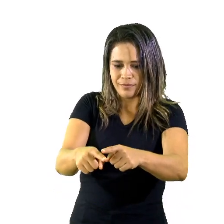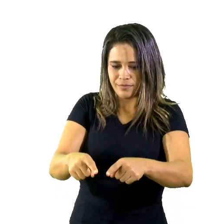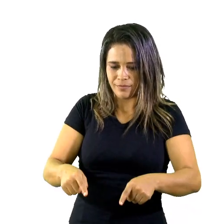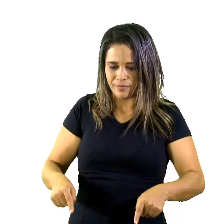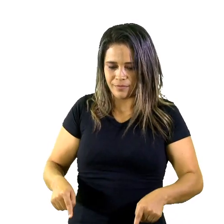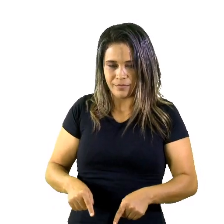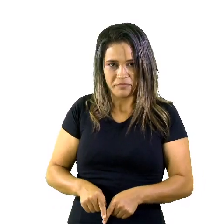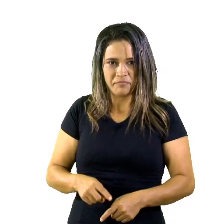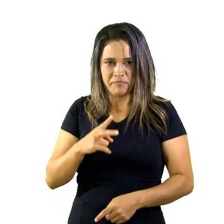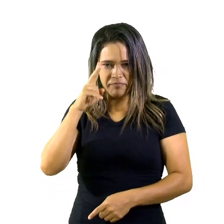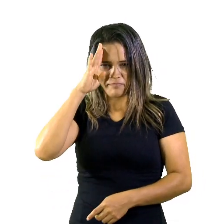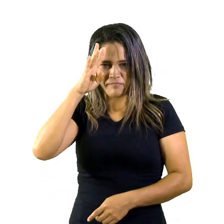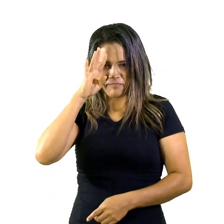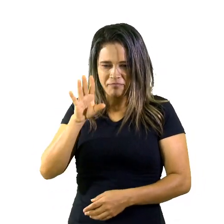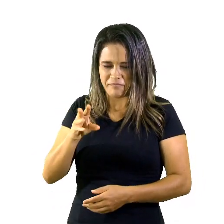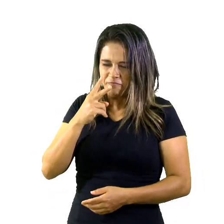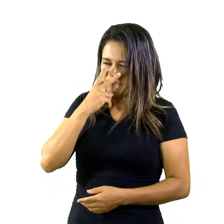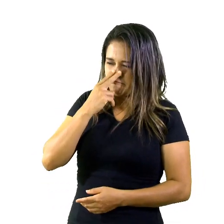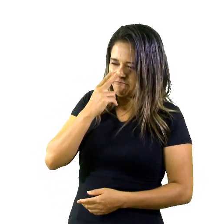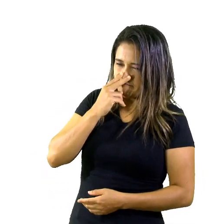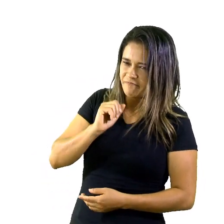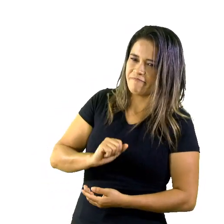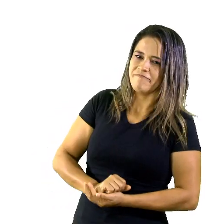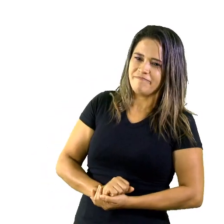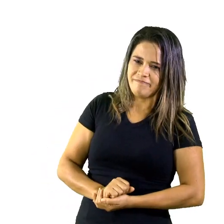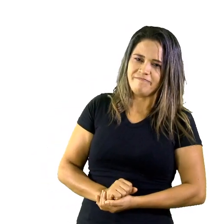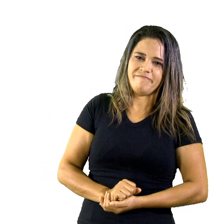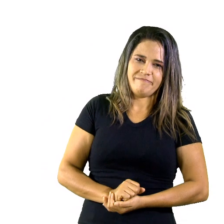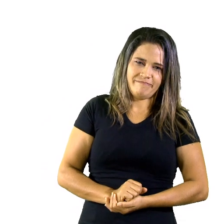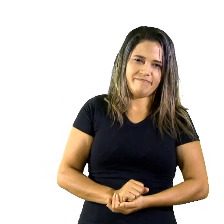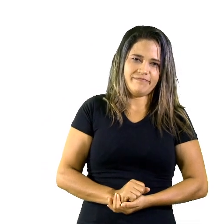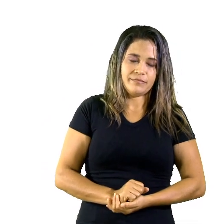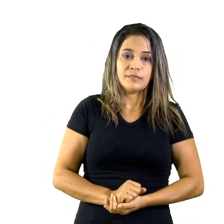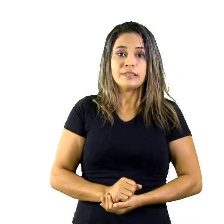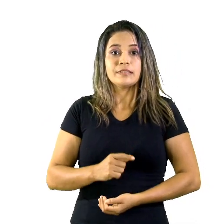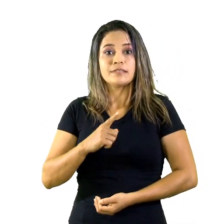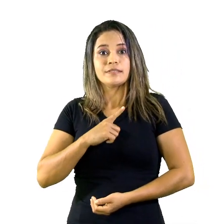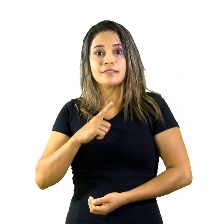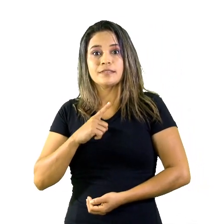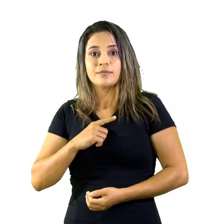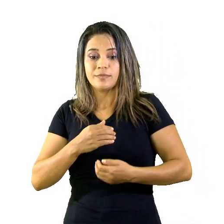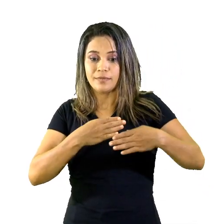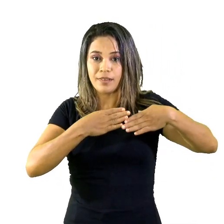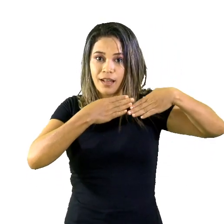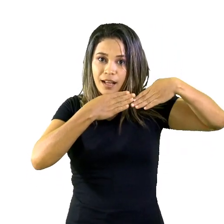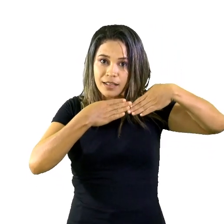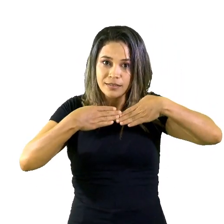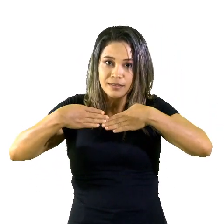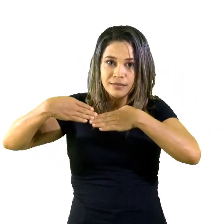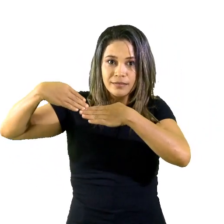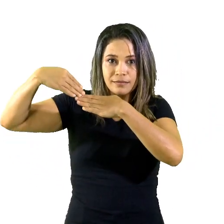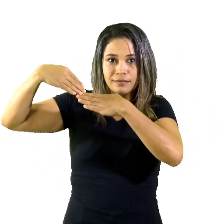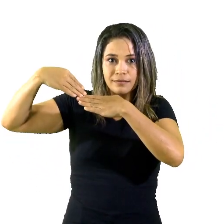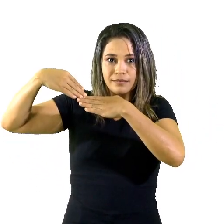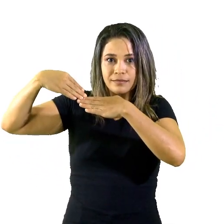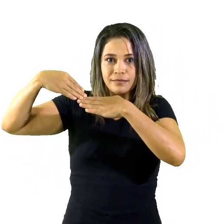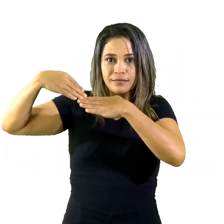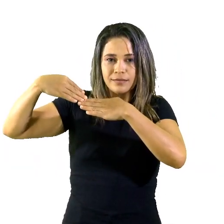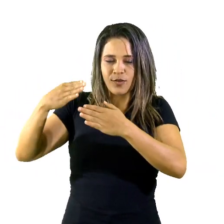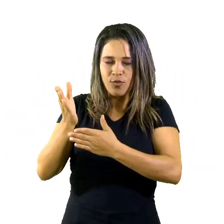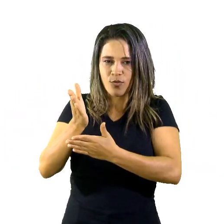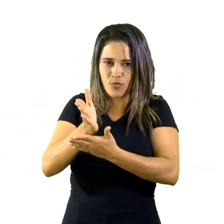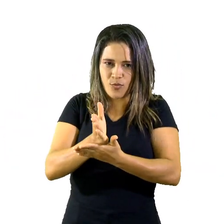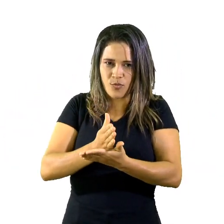de uma pizza lembra um triângulo. Uma fatia de melancia cortada de